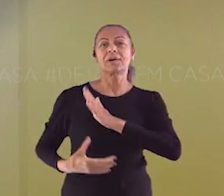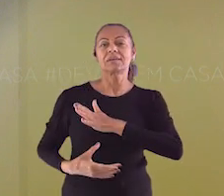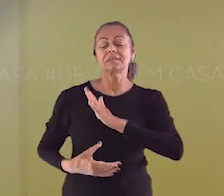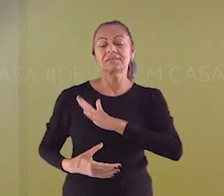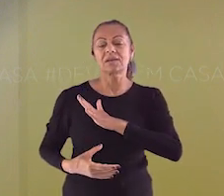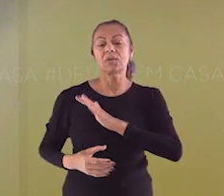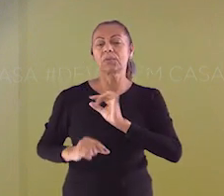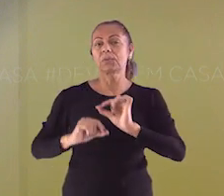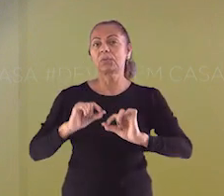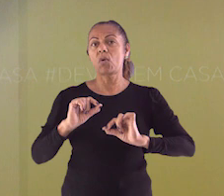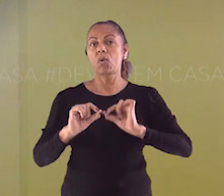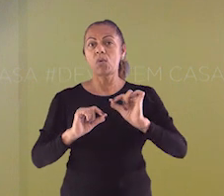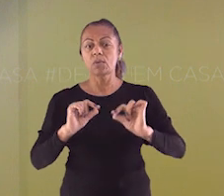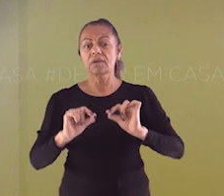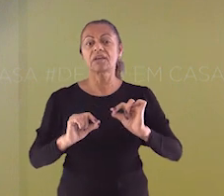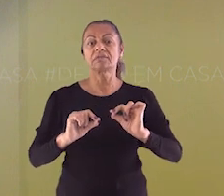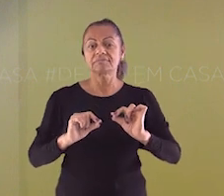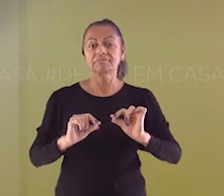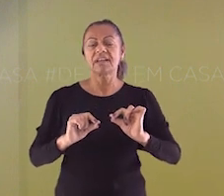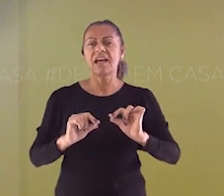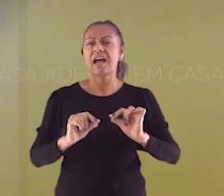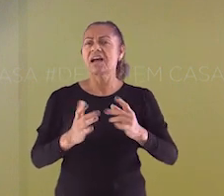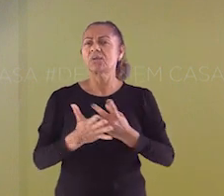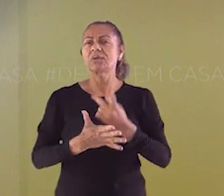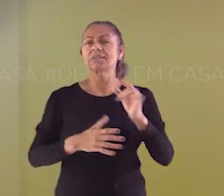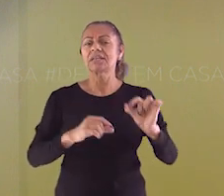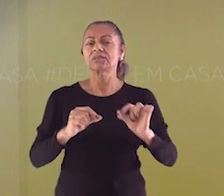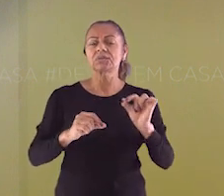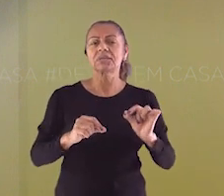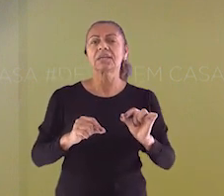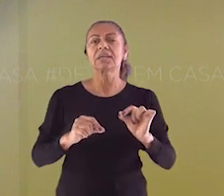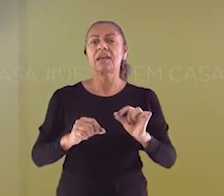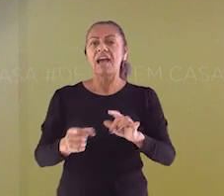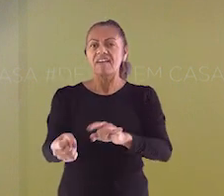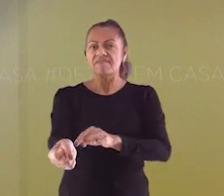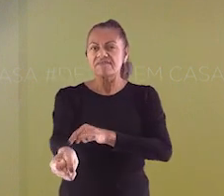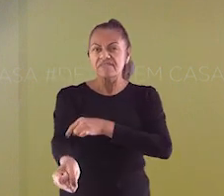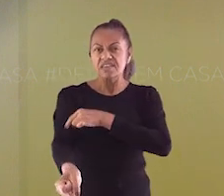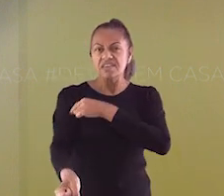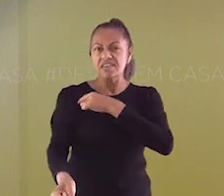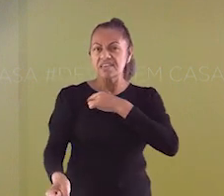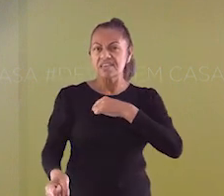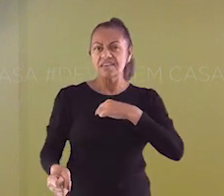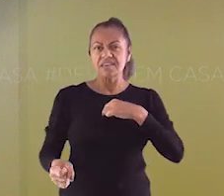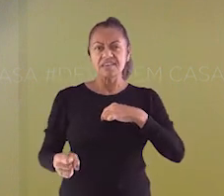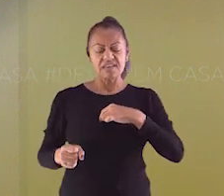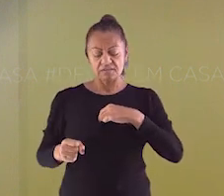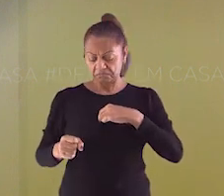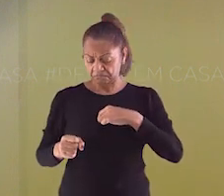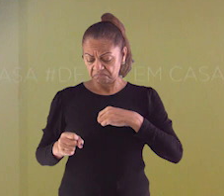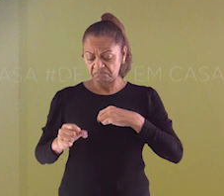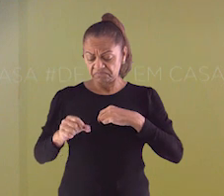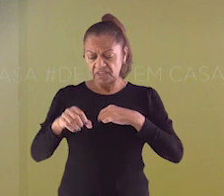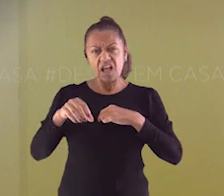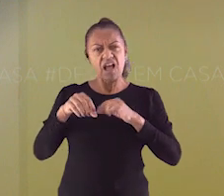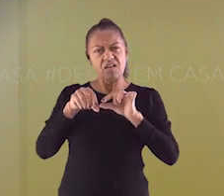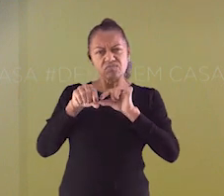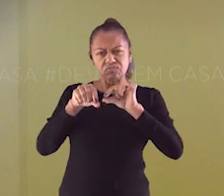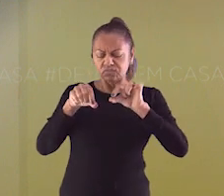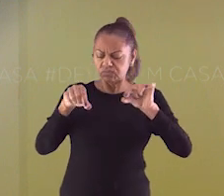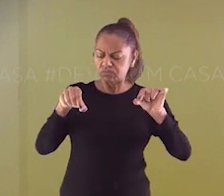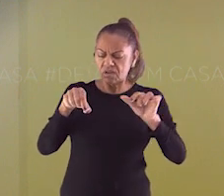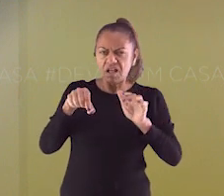e os vasos sanguíneos. Elas causam uma espécie de entupimento das veias e das artérias. E